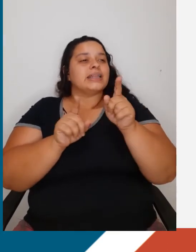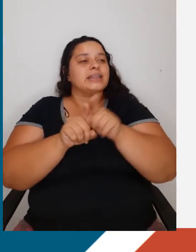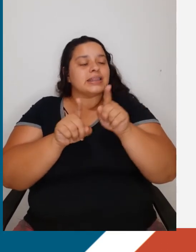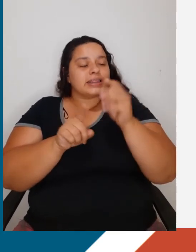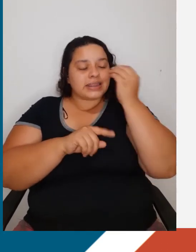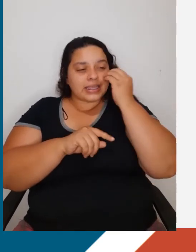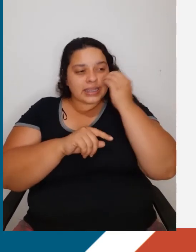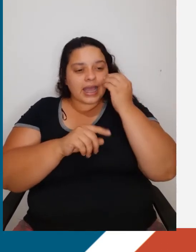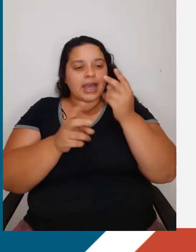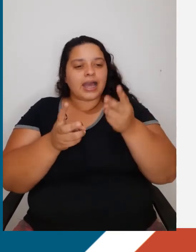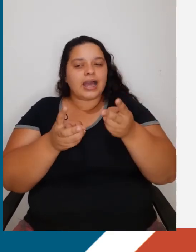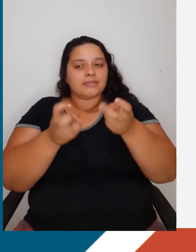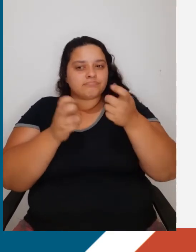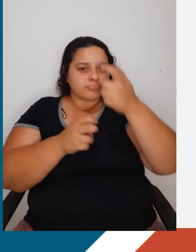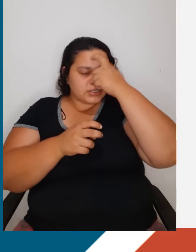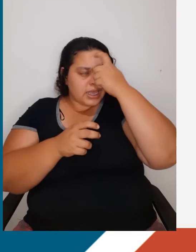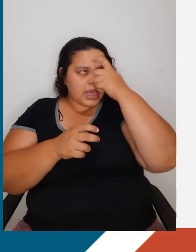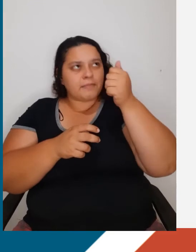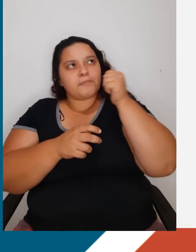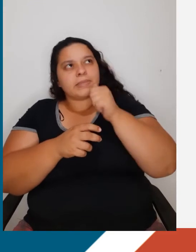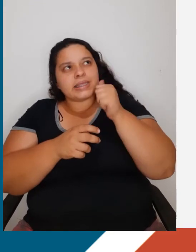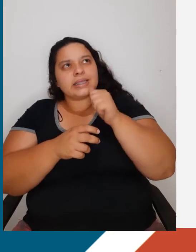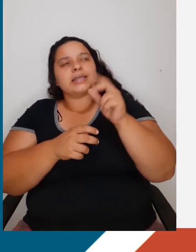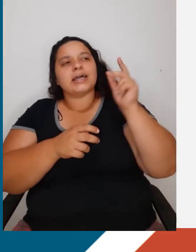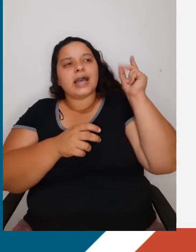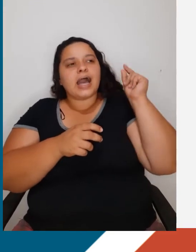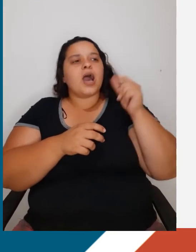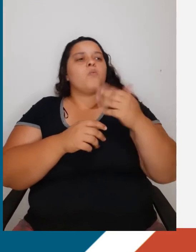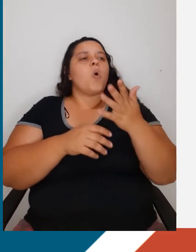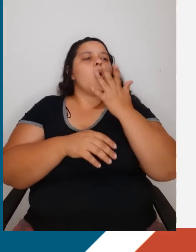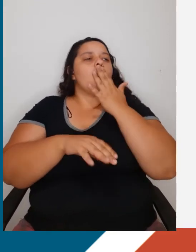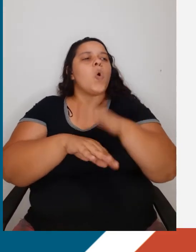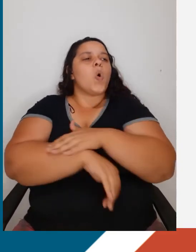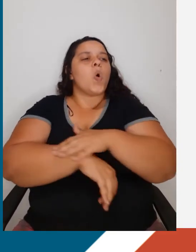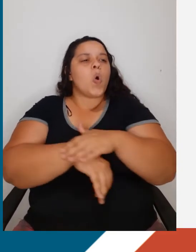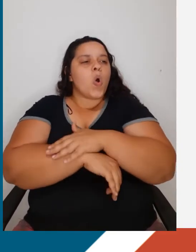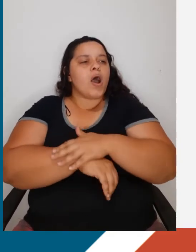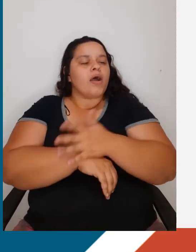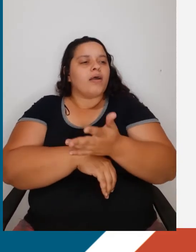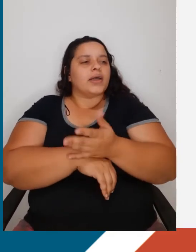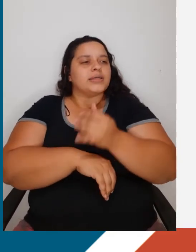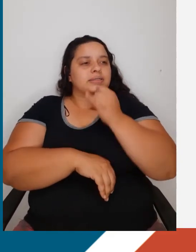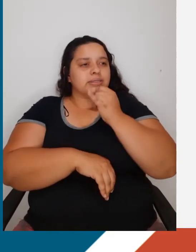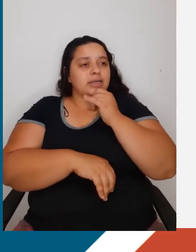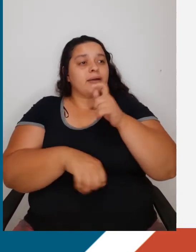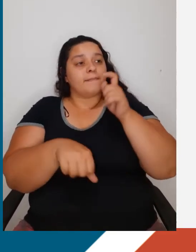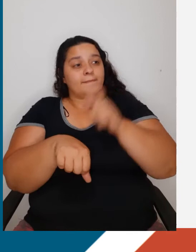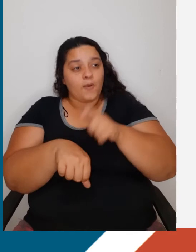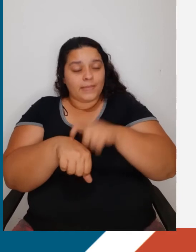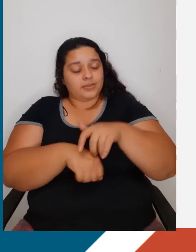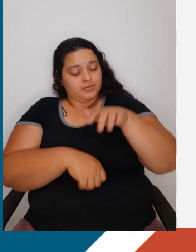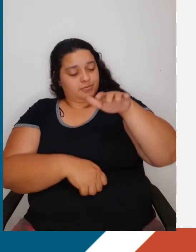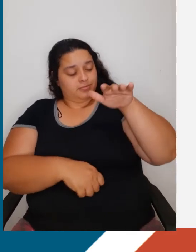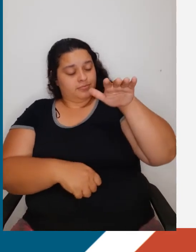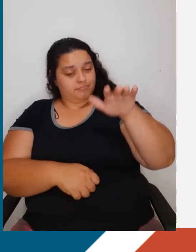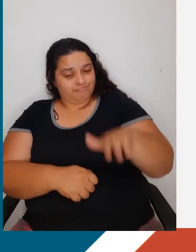família, pela memória, como a personagem narradora ao se lembrar de que cor eram os olhos da mãe. Ela relembra momentos de